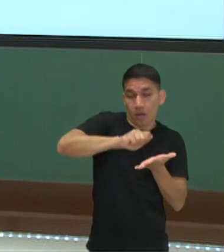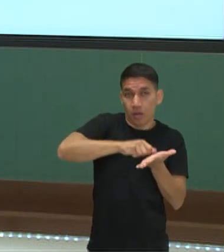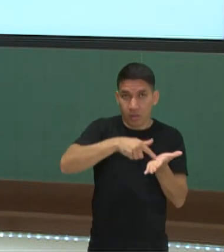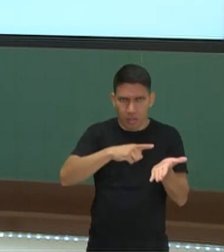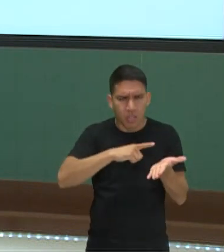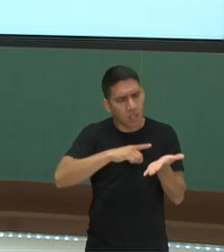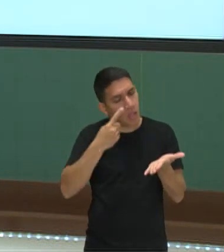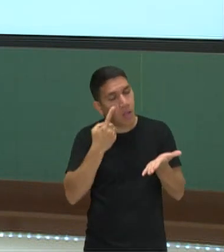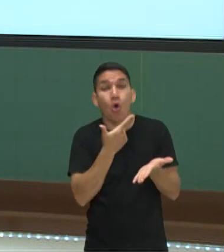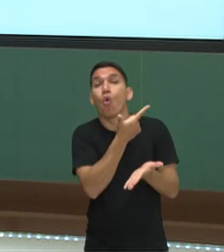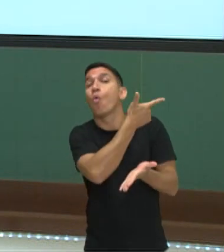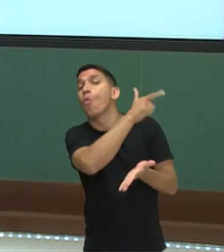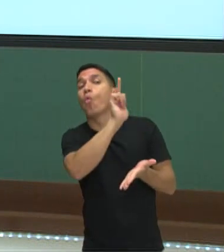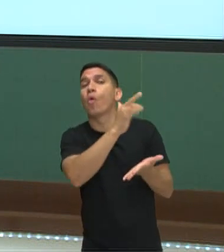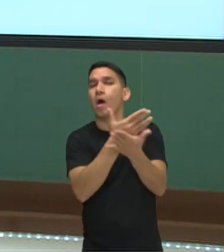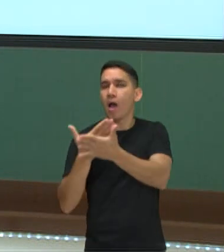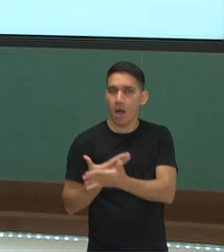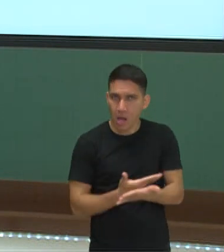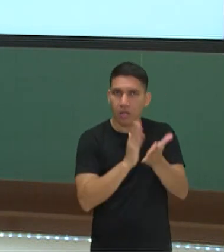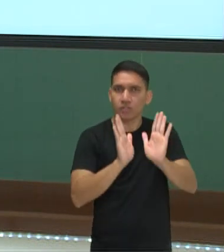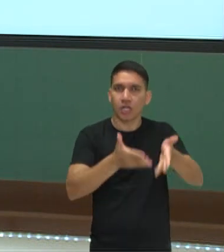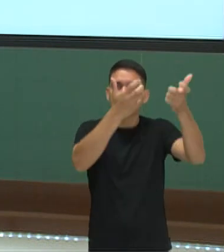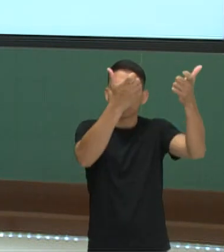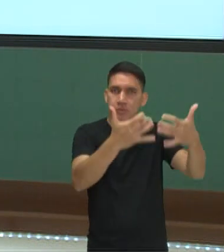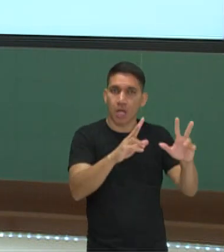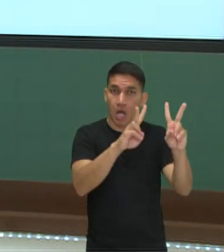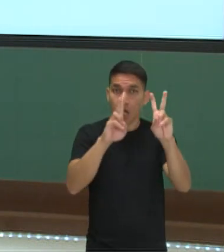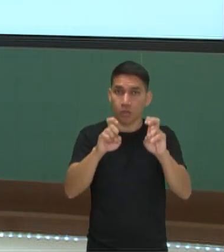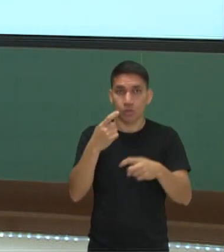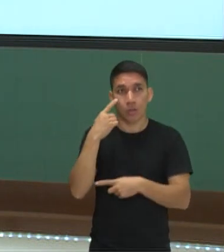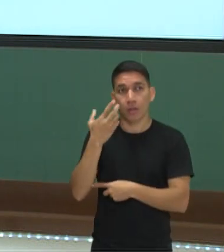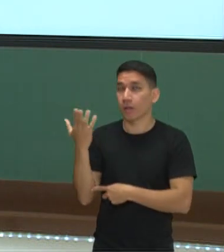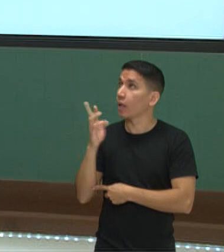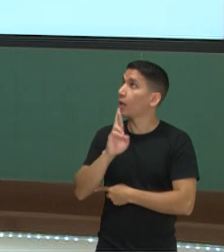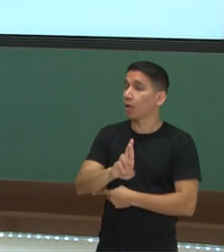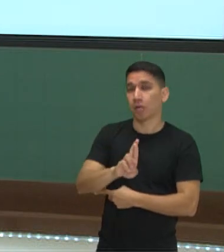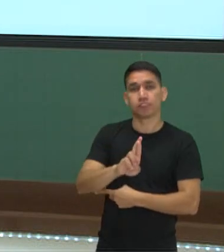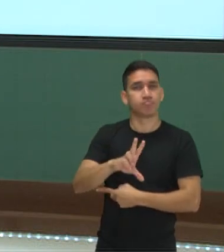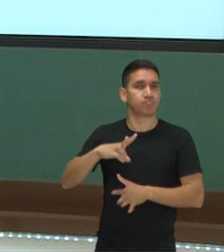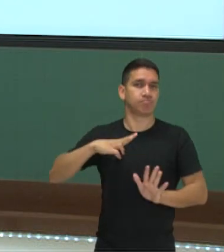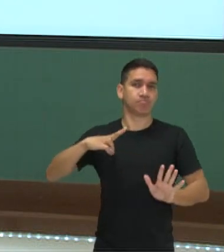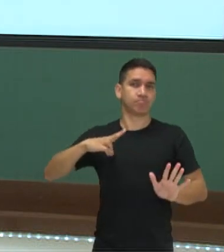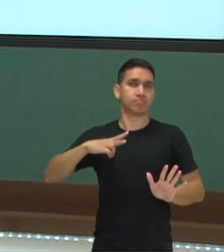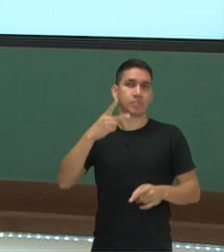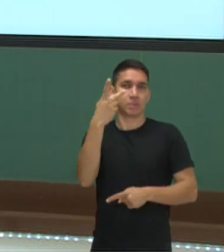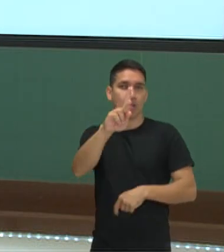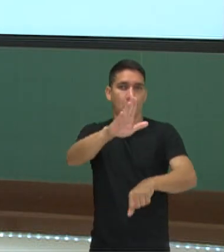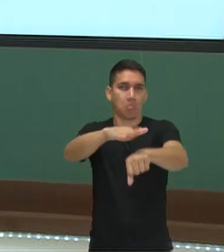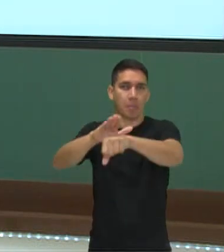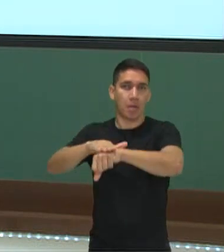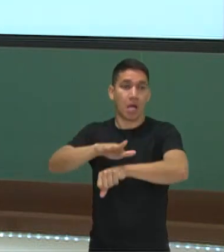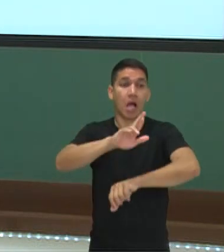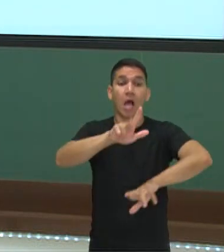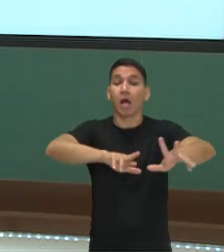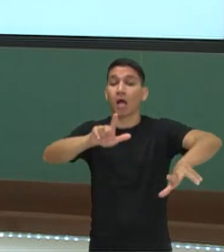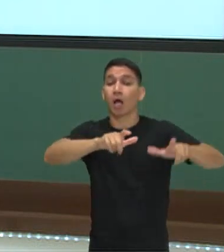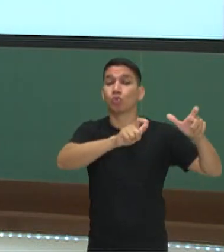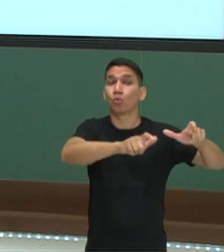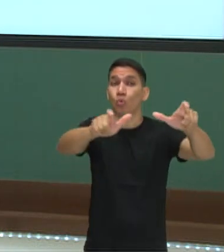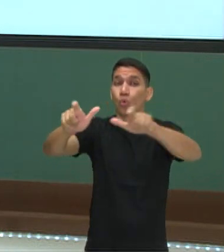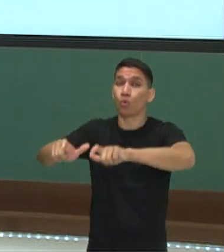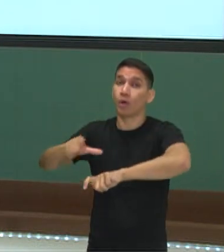ver outras aulas que nós falamos sobre esse assunto. Então a resposta ela é pessoal. Para cada região eu